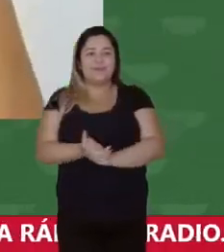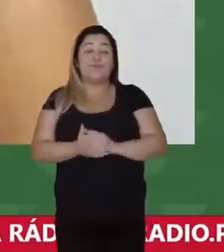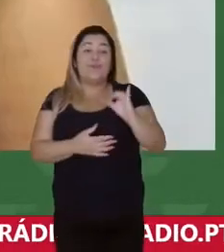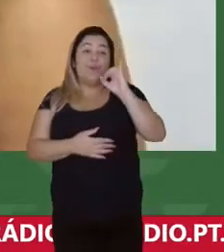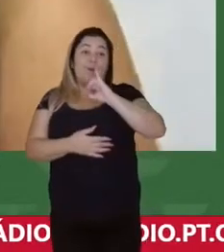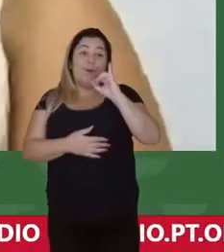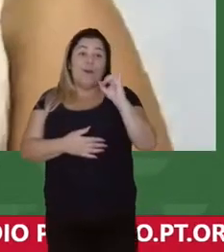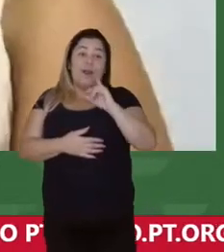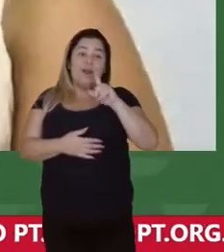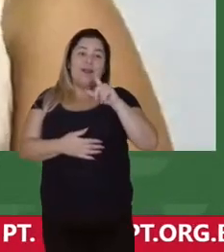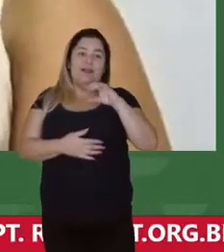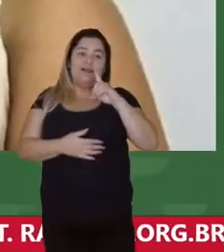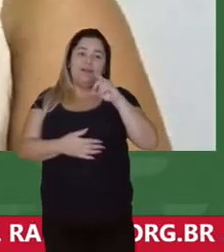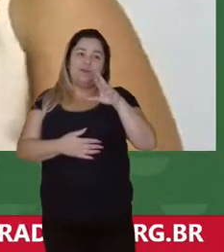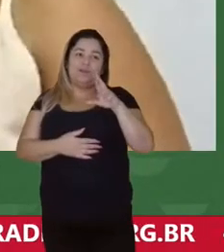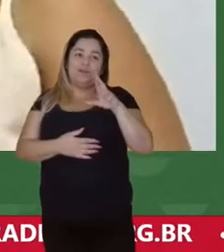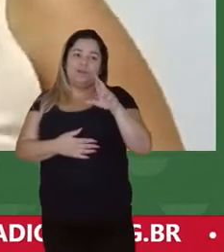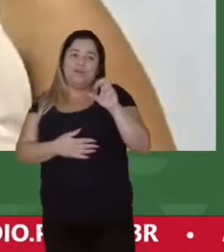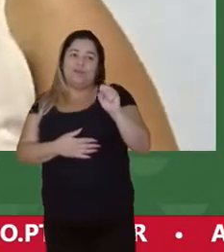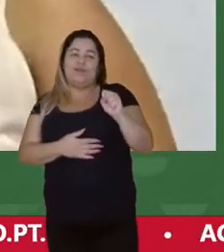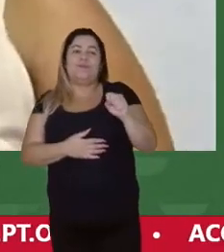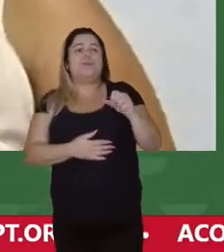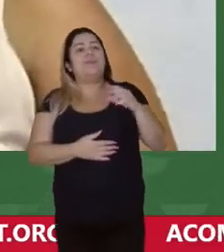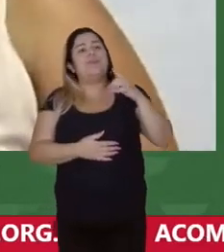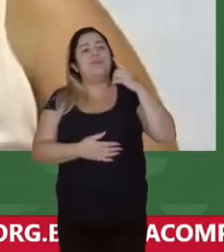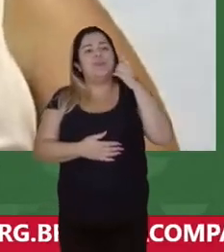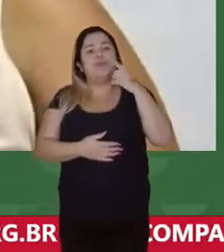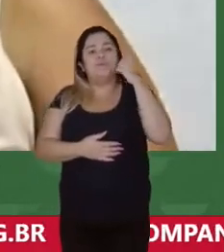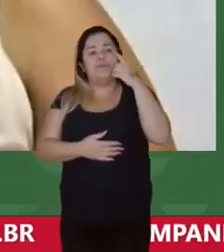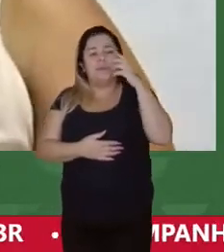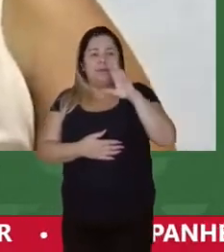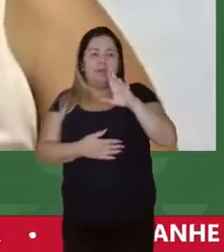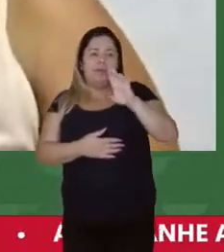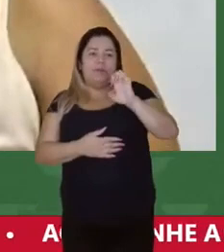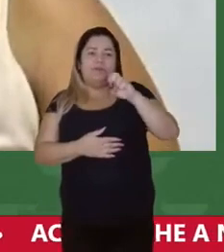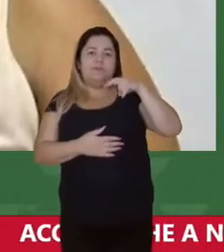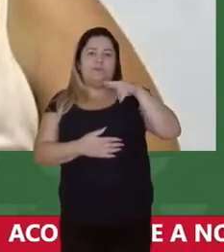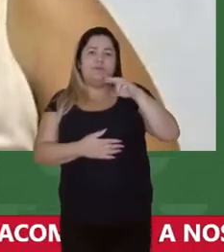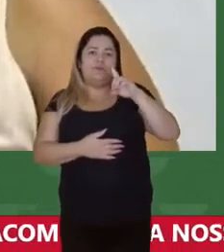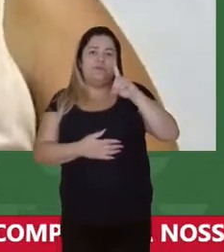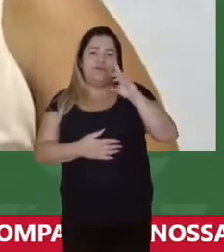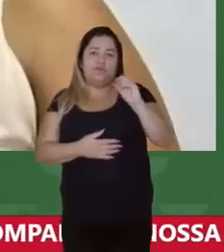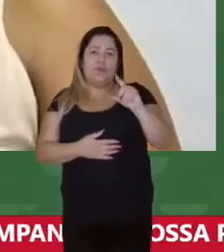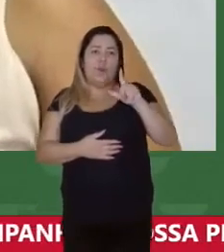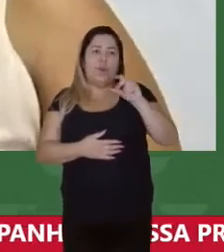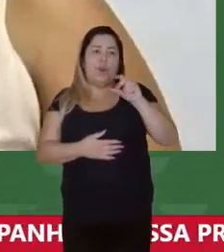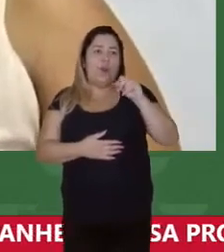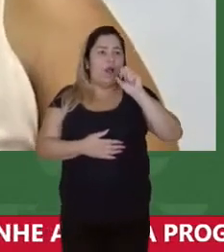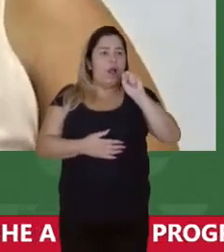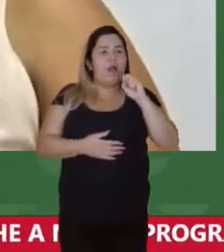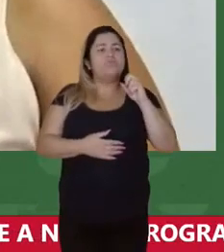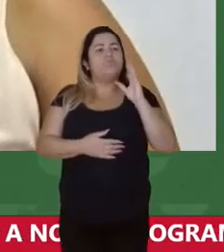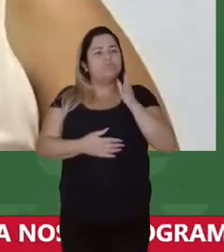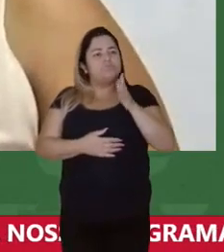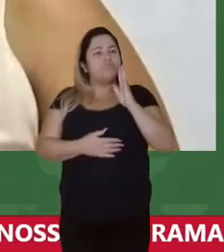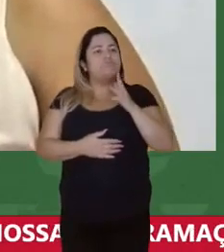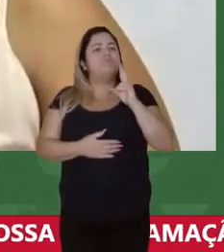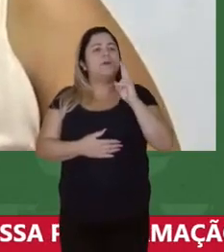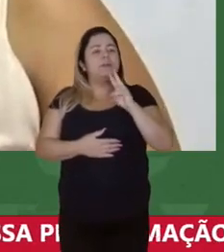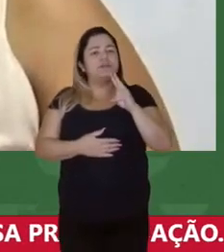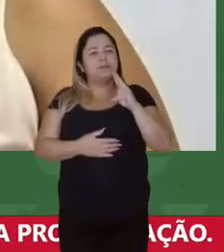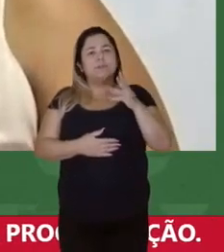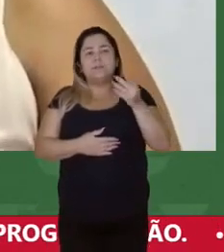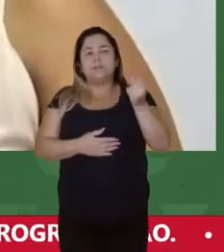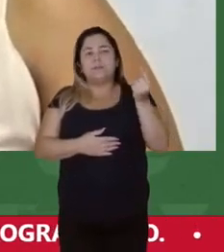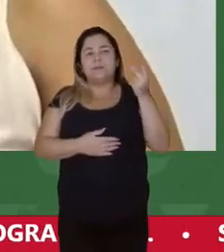Olá, líder, nosso querido deputado Reginaldo Lopes, do qual já acompanho o seu trabalho desde a